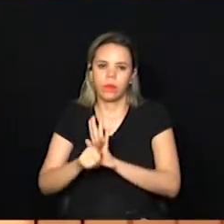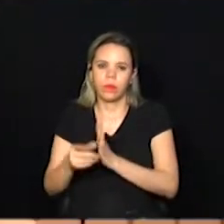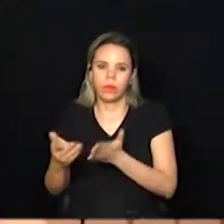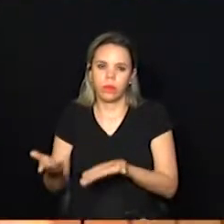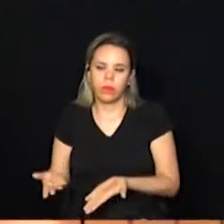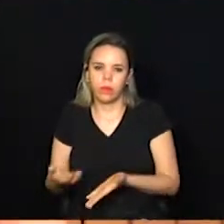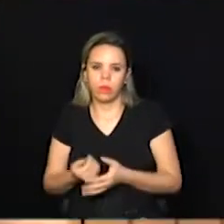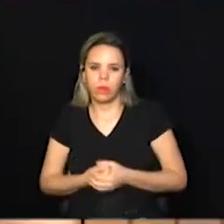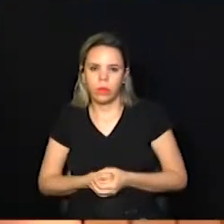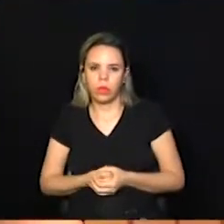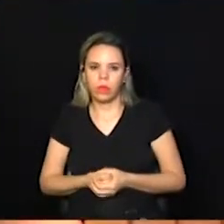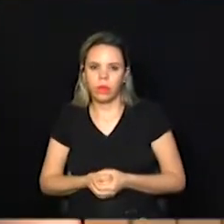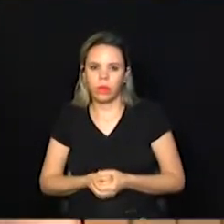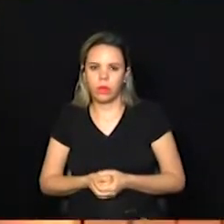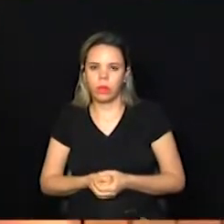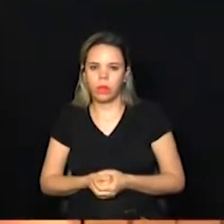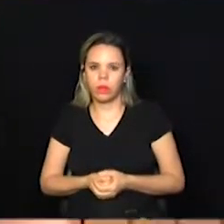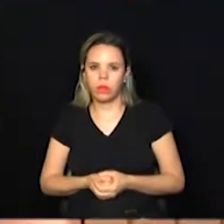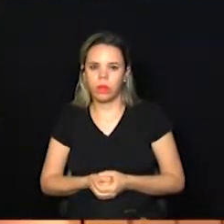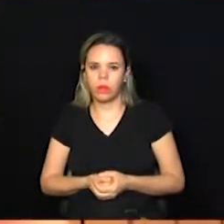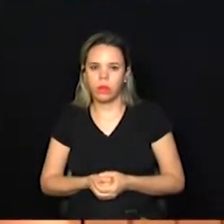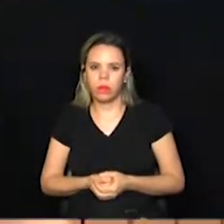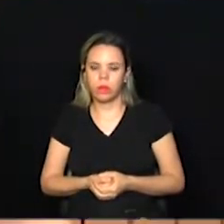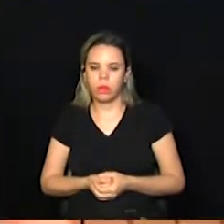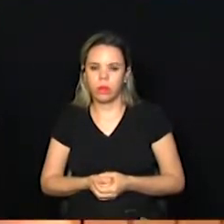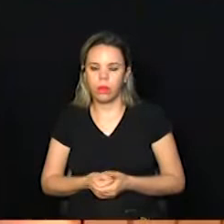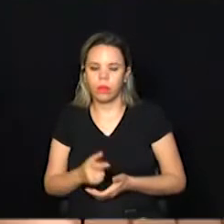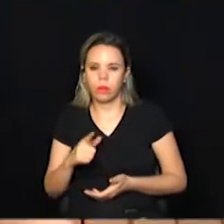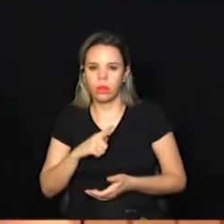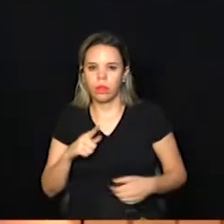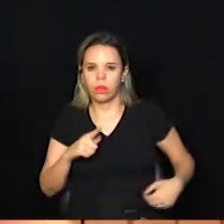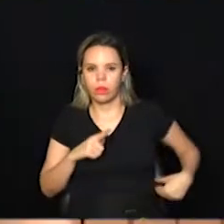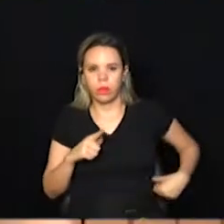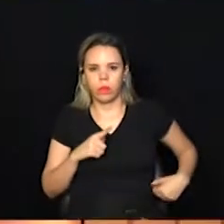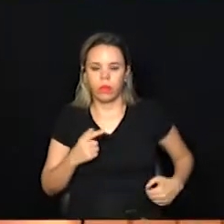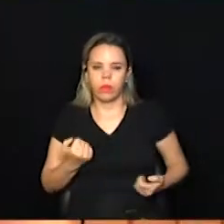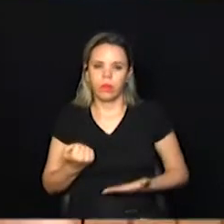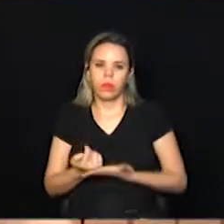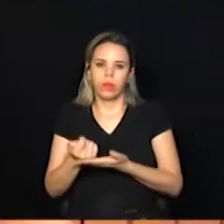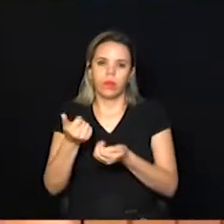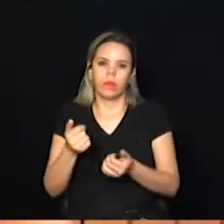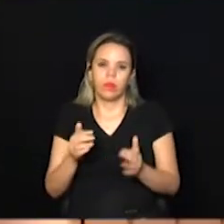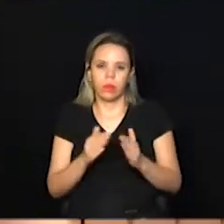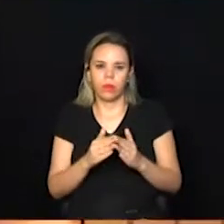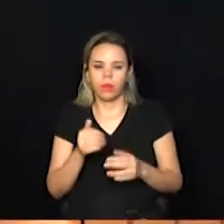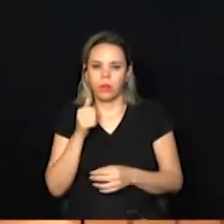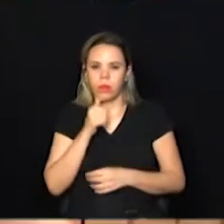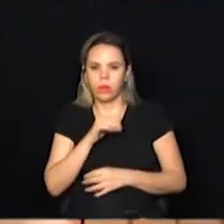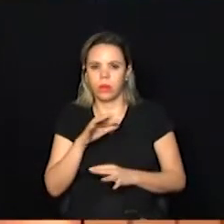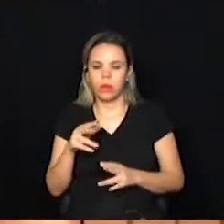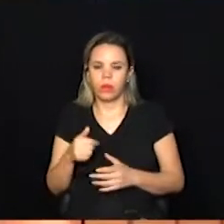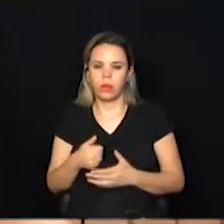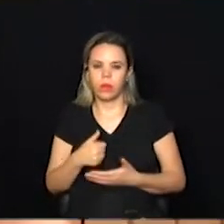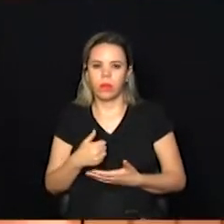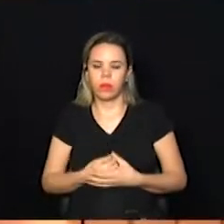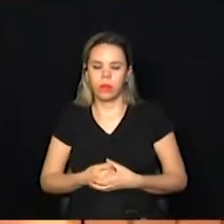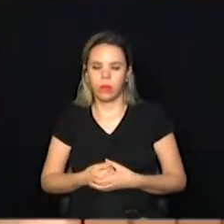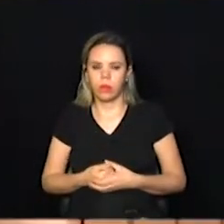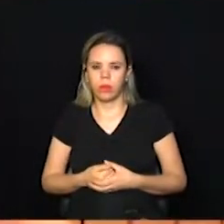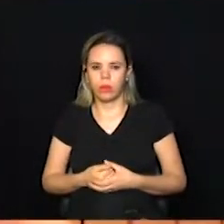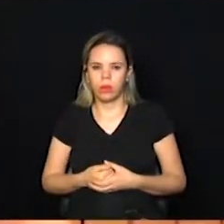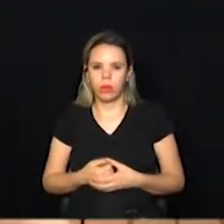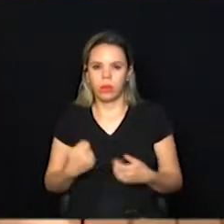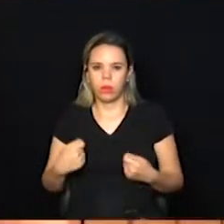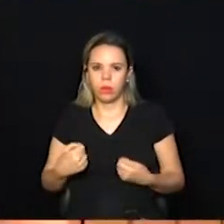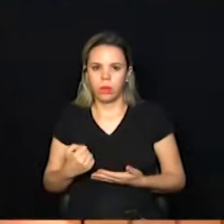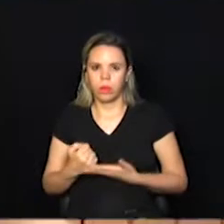inclusive, para a gente ter um auxílio moradia para as mulheres que